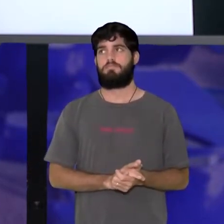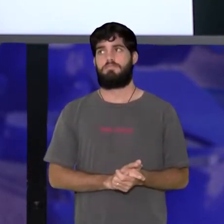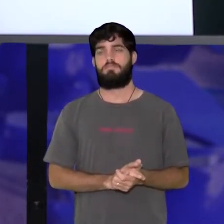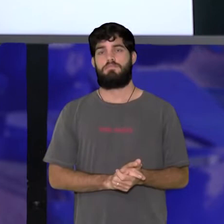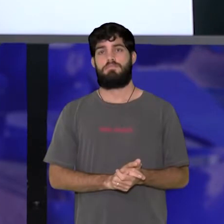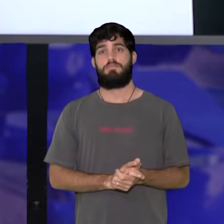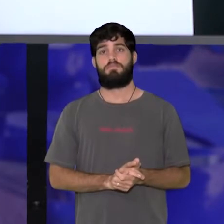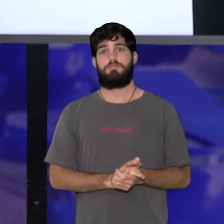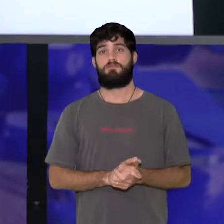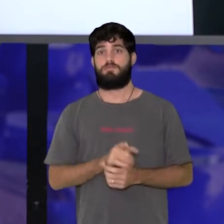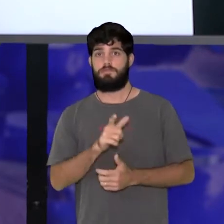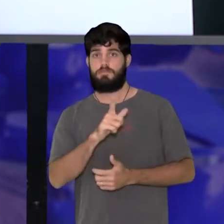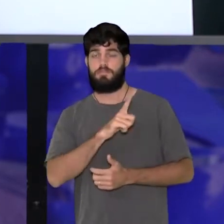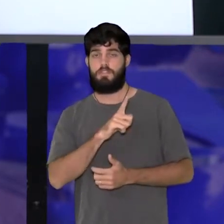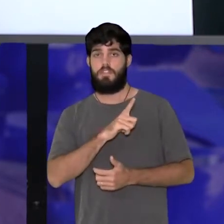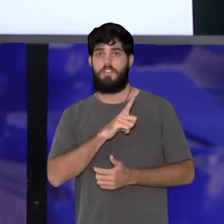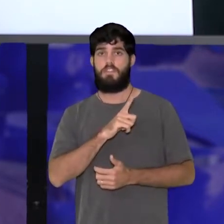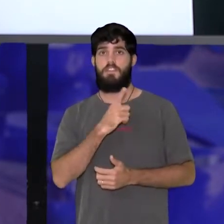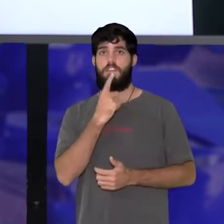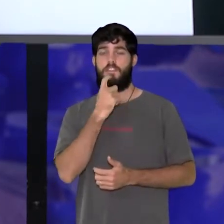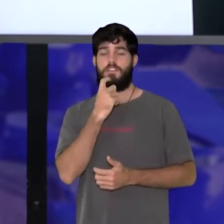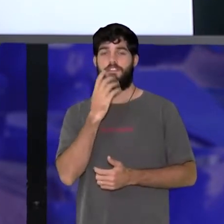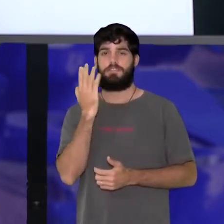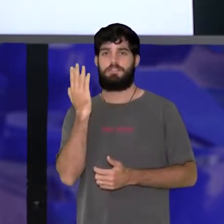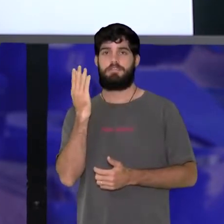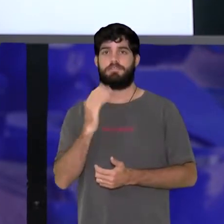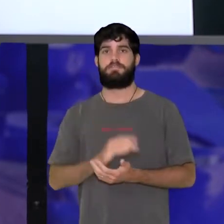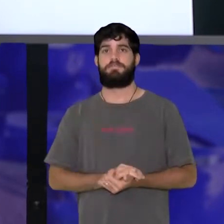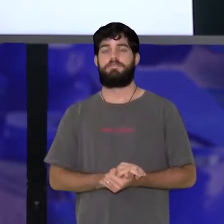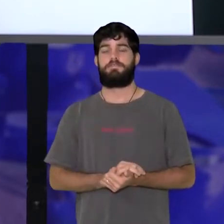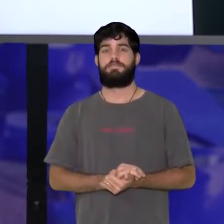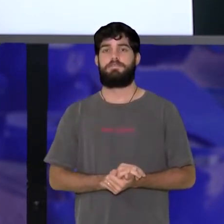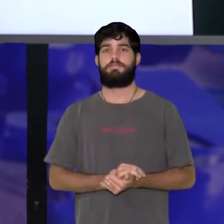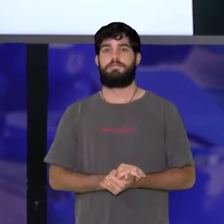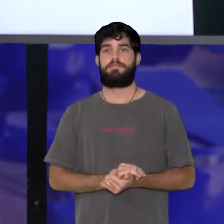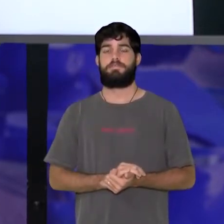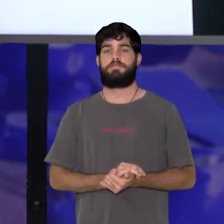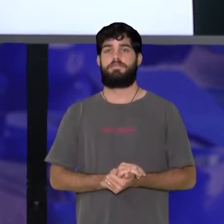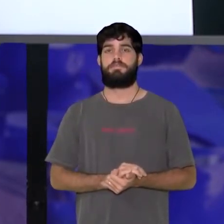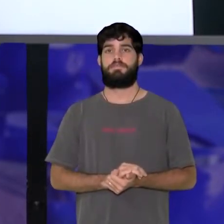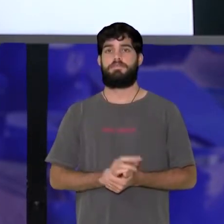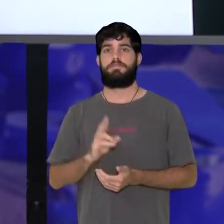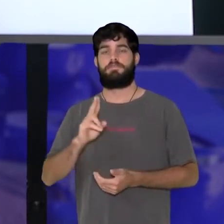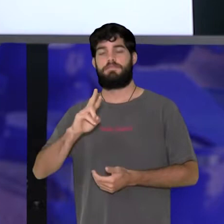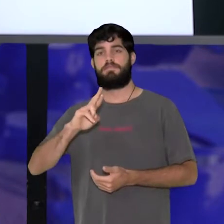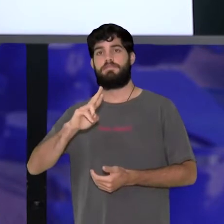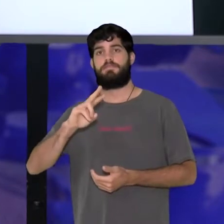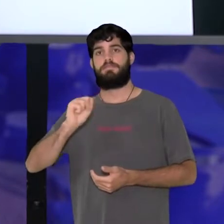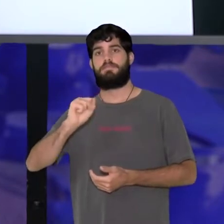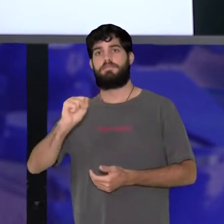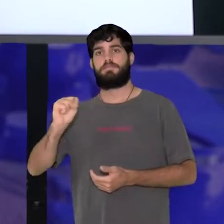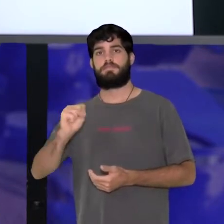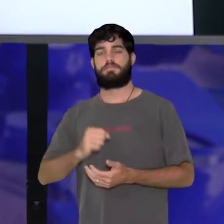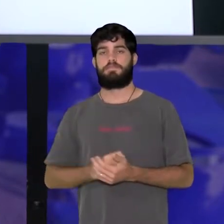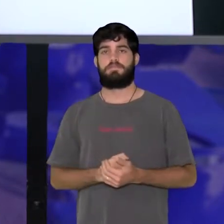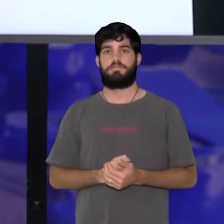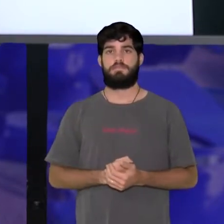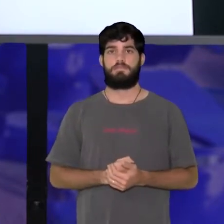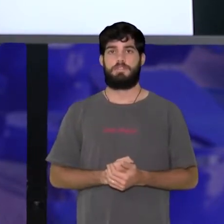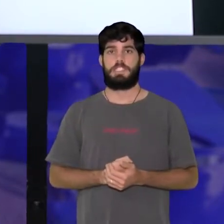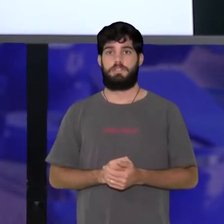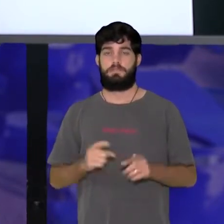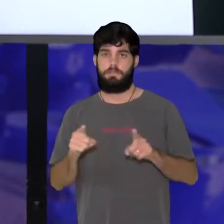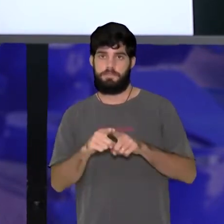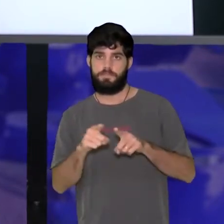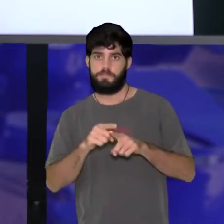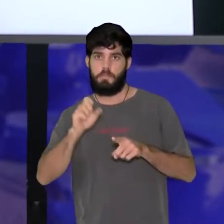em vermelho, isto é, a União Soviética, aqui está o leste